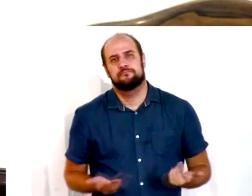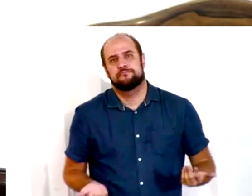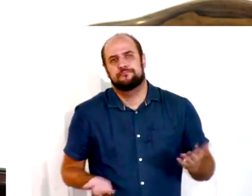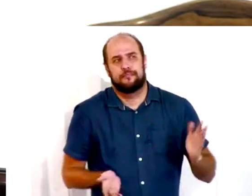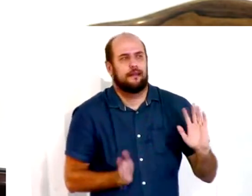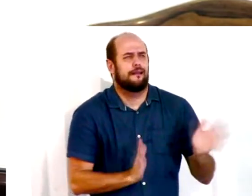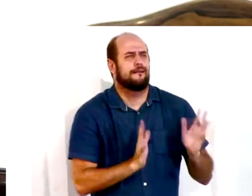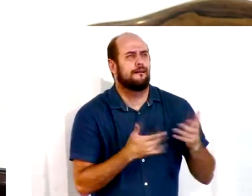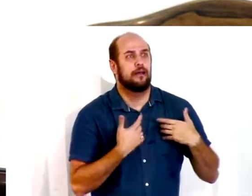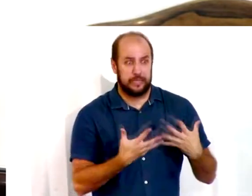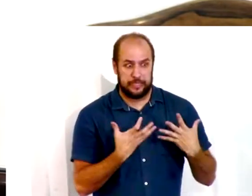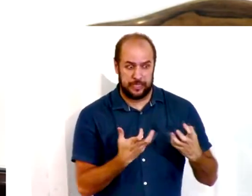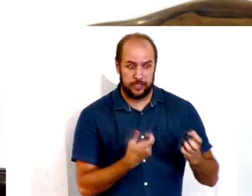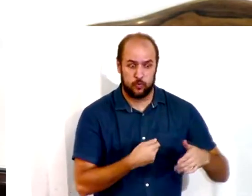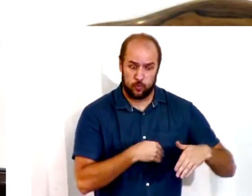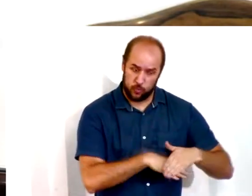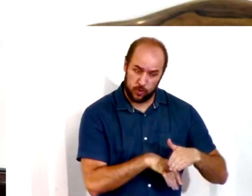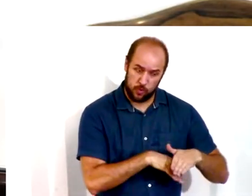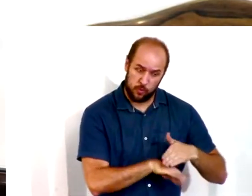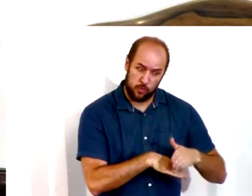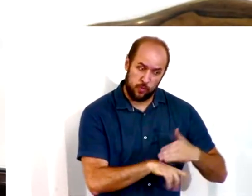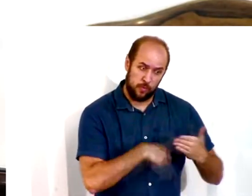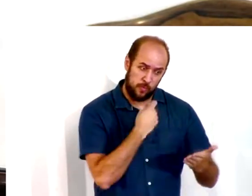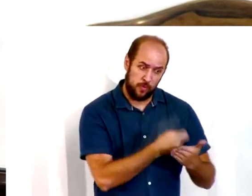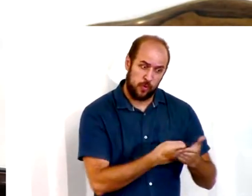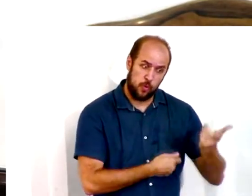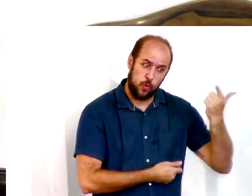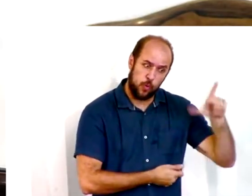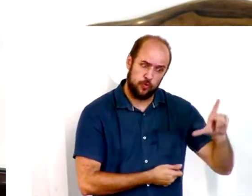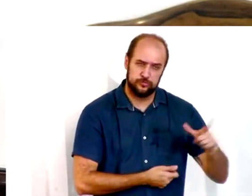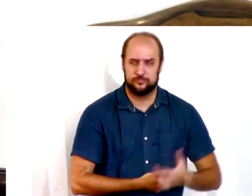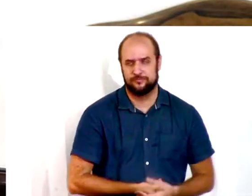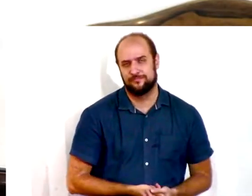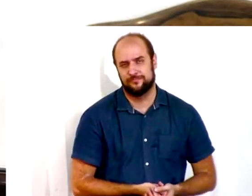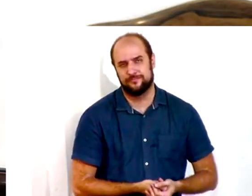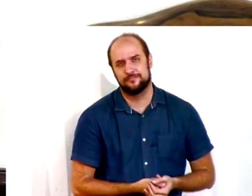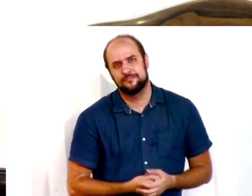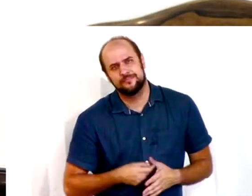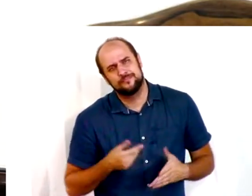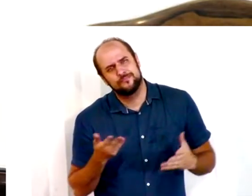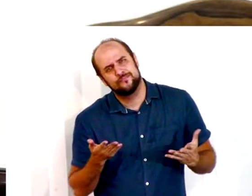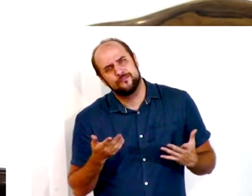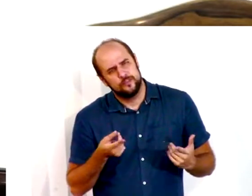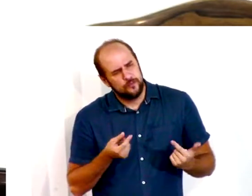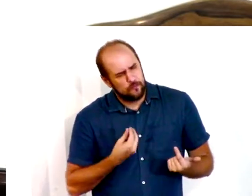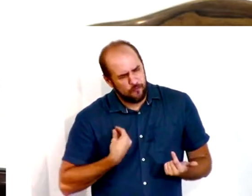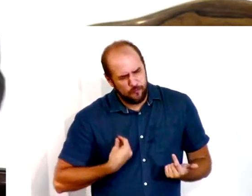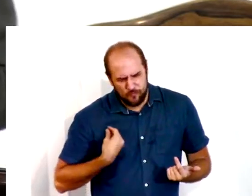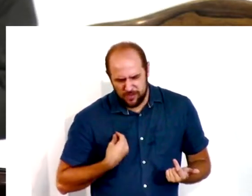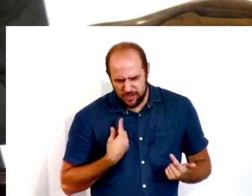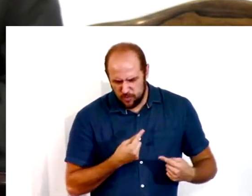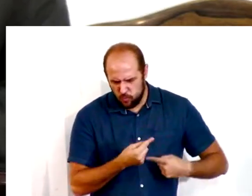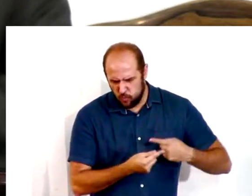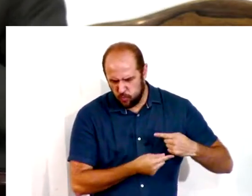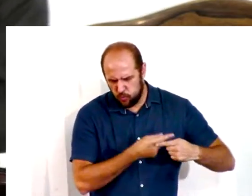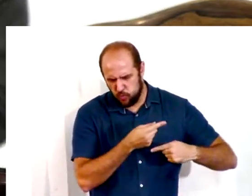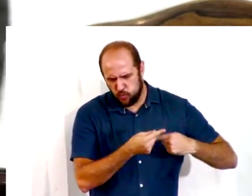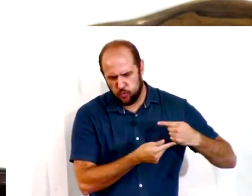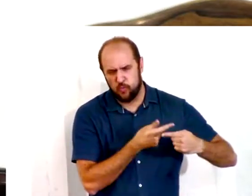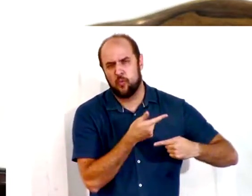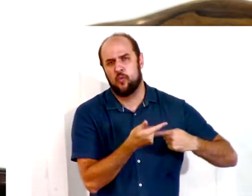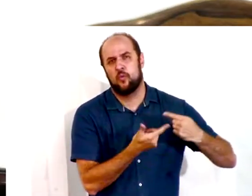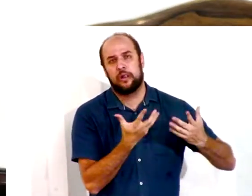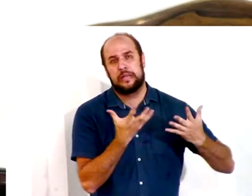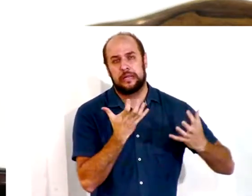Agora, preciso me preparar para comprar outro. Esse é o ciclo da vida daquele que